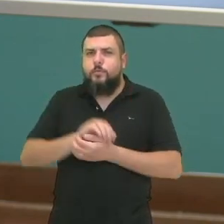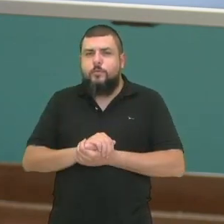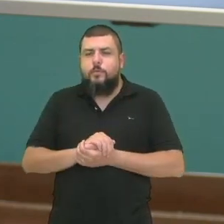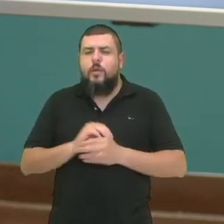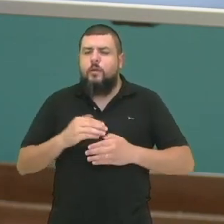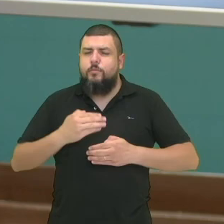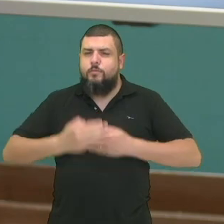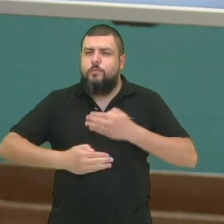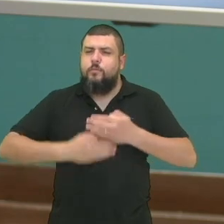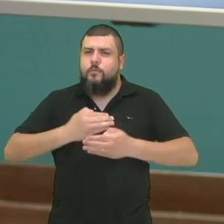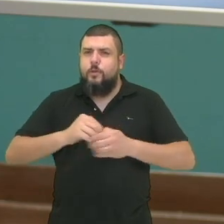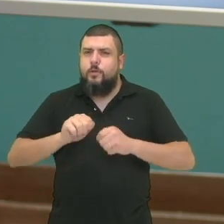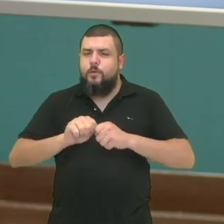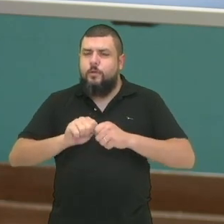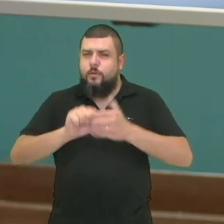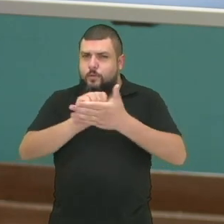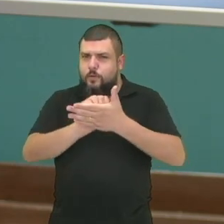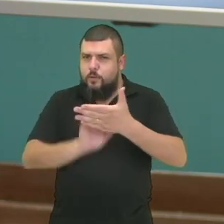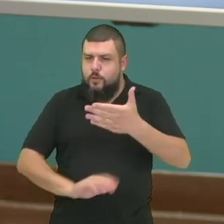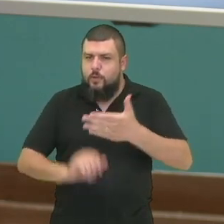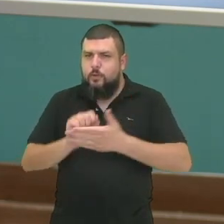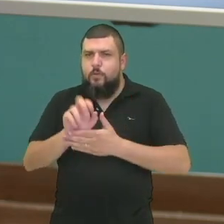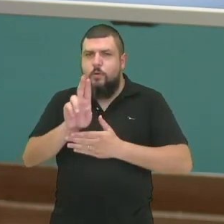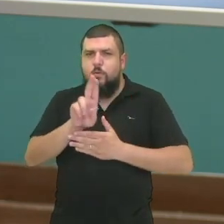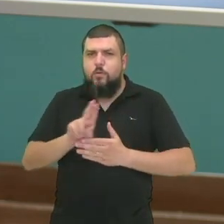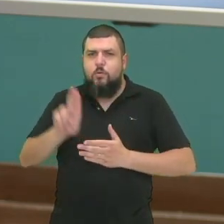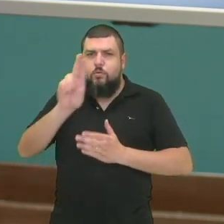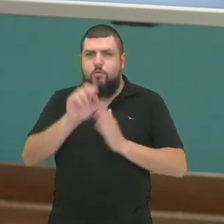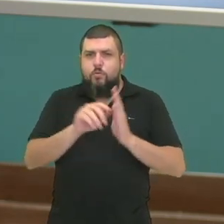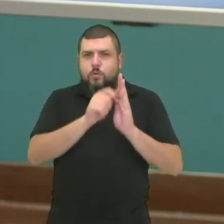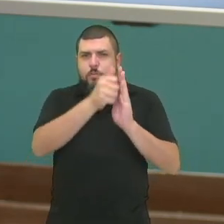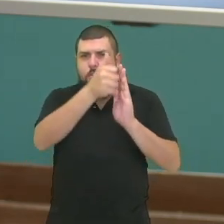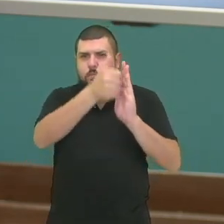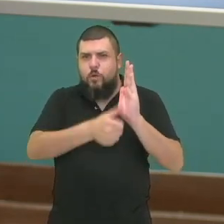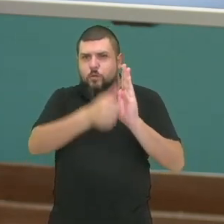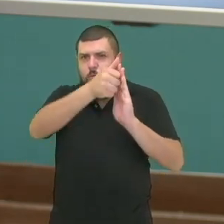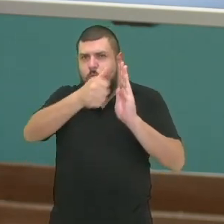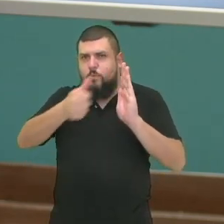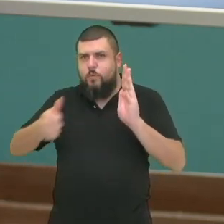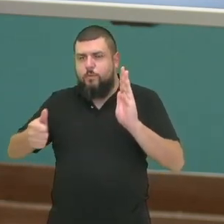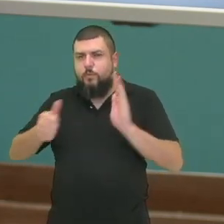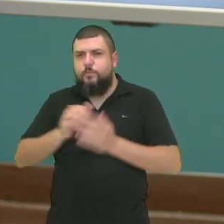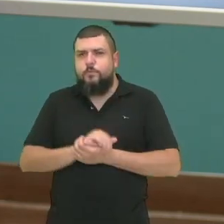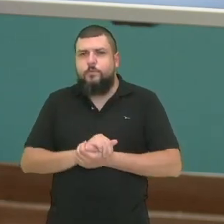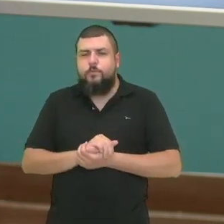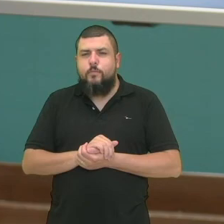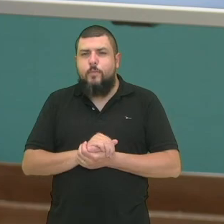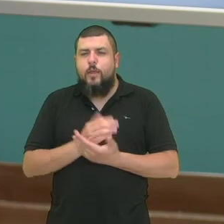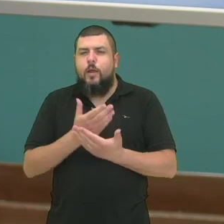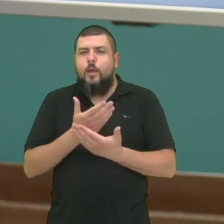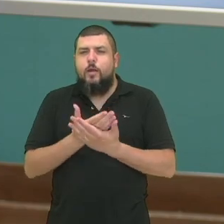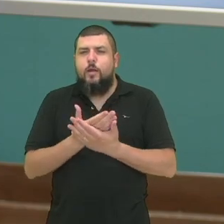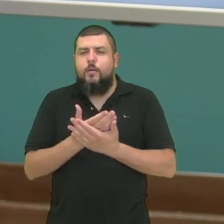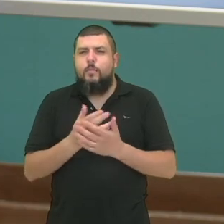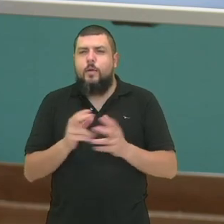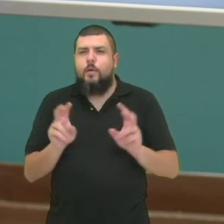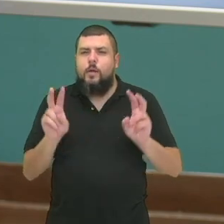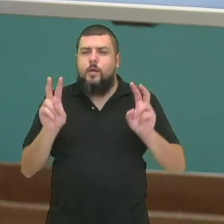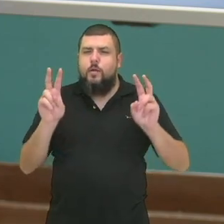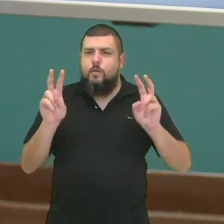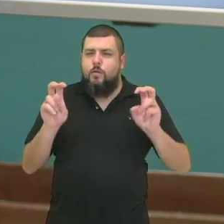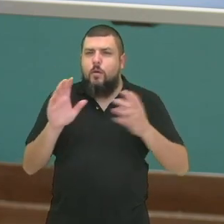exercícios utilizando o triângulo de Pascal. Então, nessa aula de hoje, a gente trabalhou aí com alguns